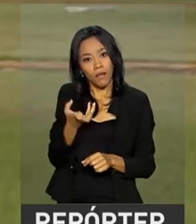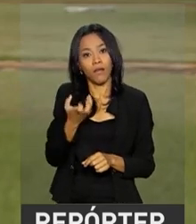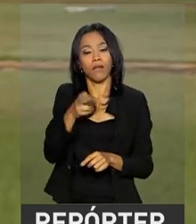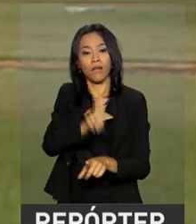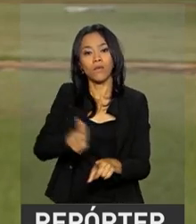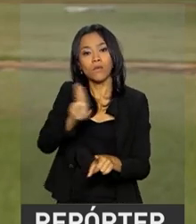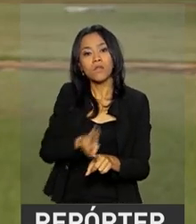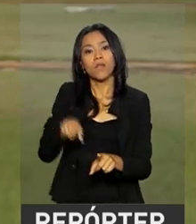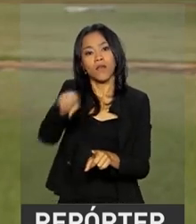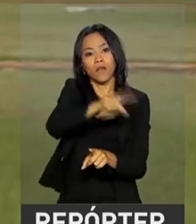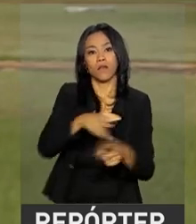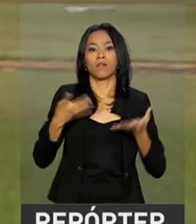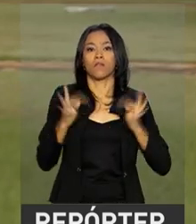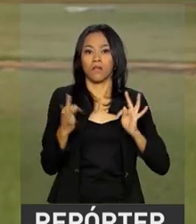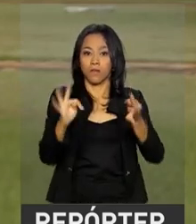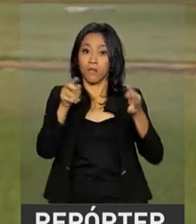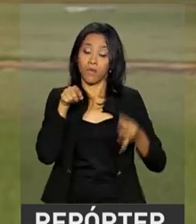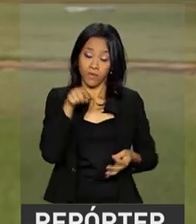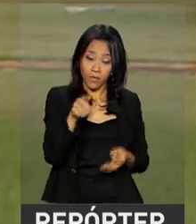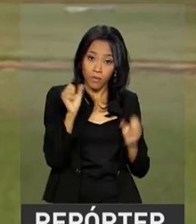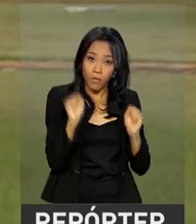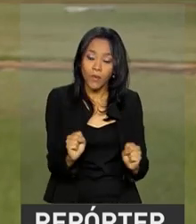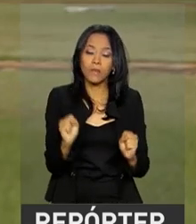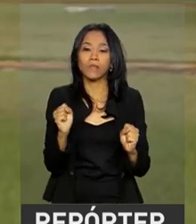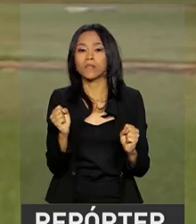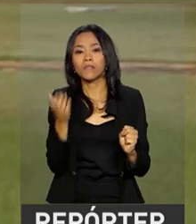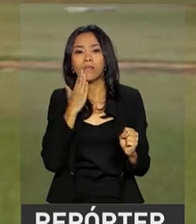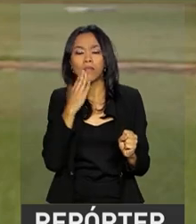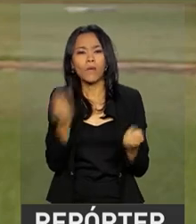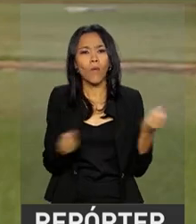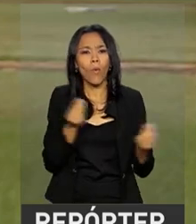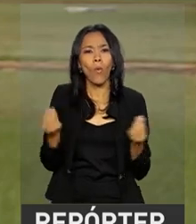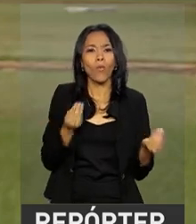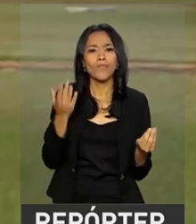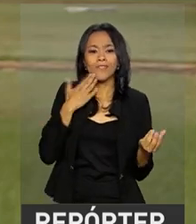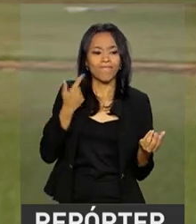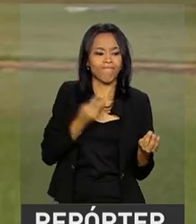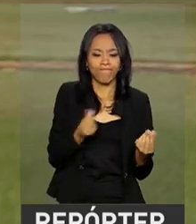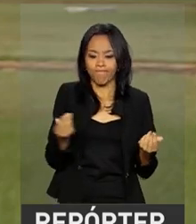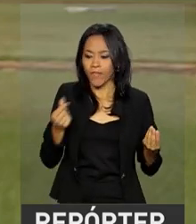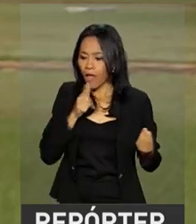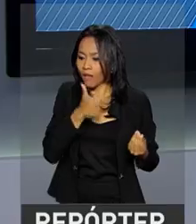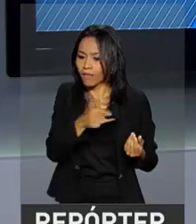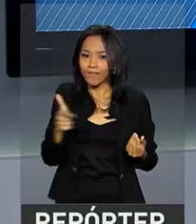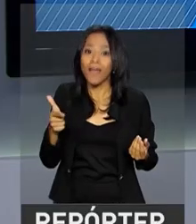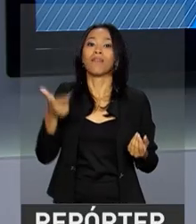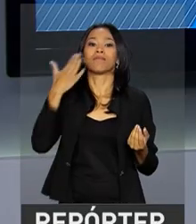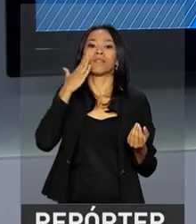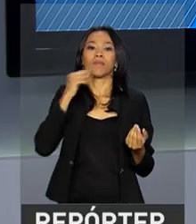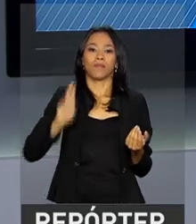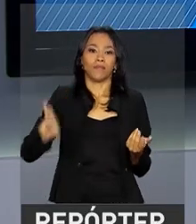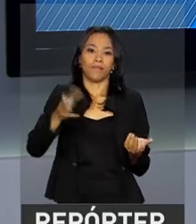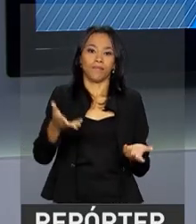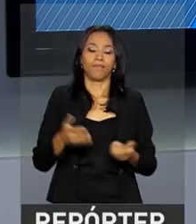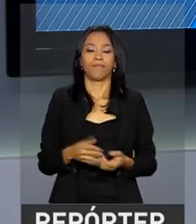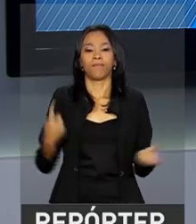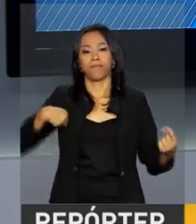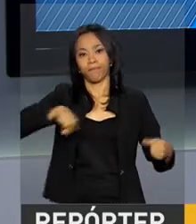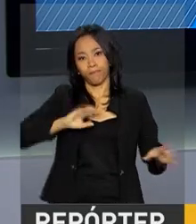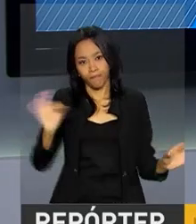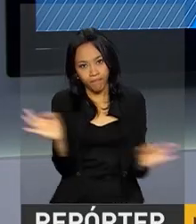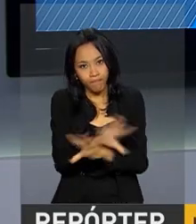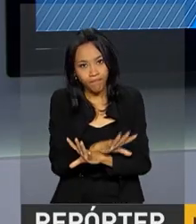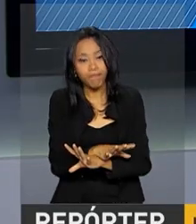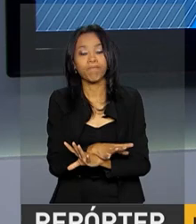pra que você possa amenizar a falta d'água em determinadas regiões nós ficamos por aqui